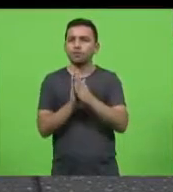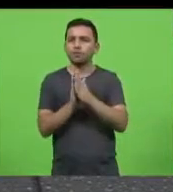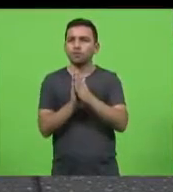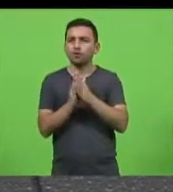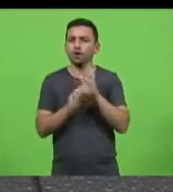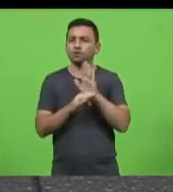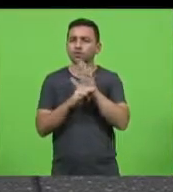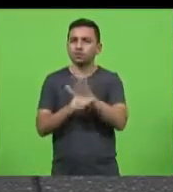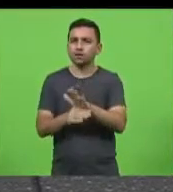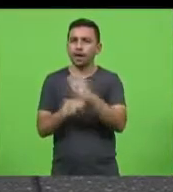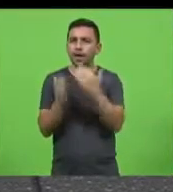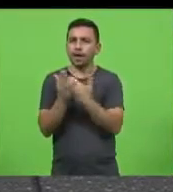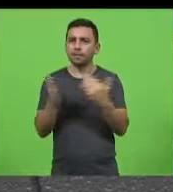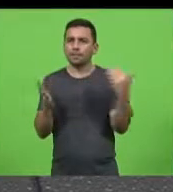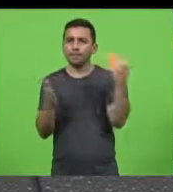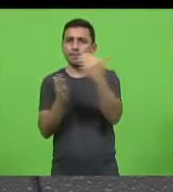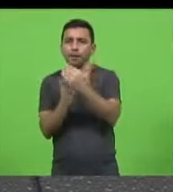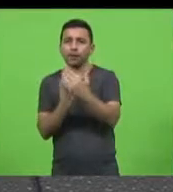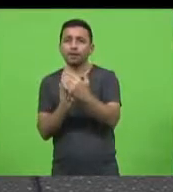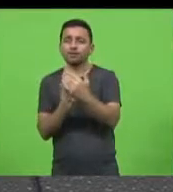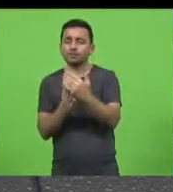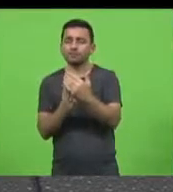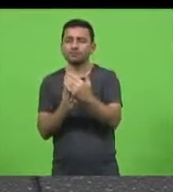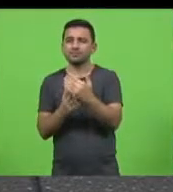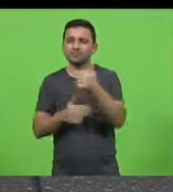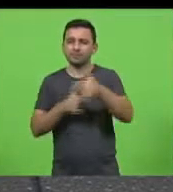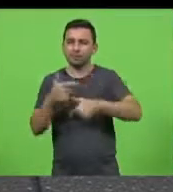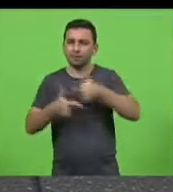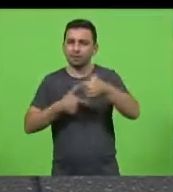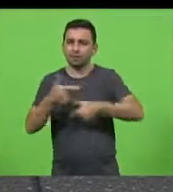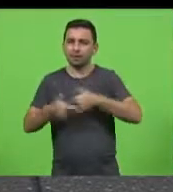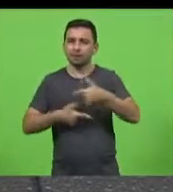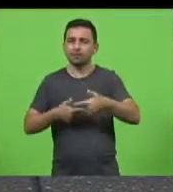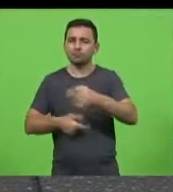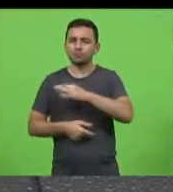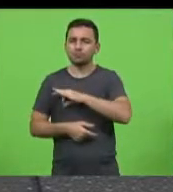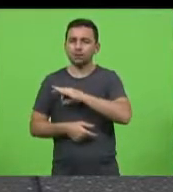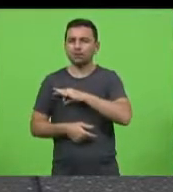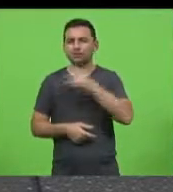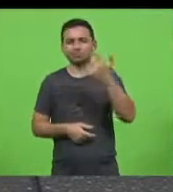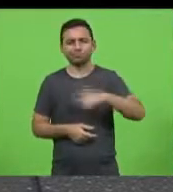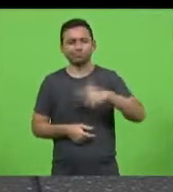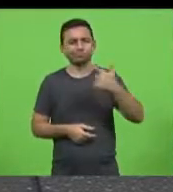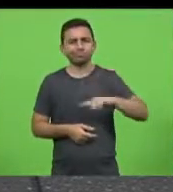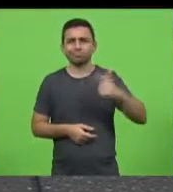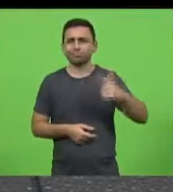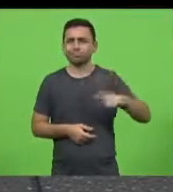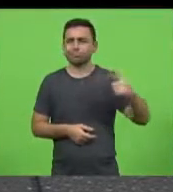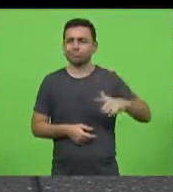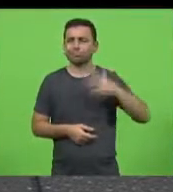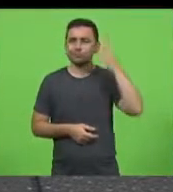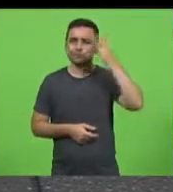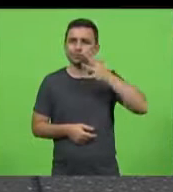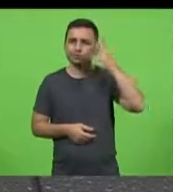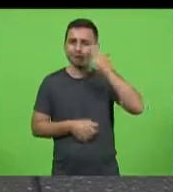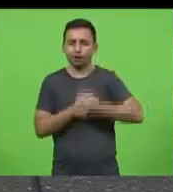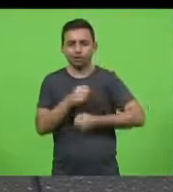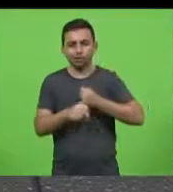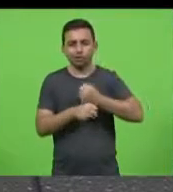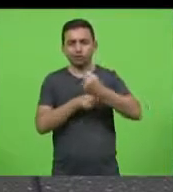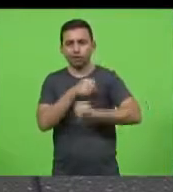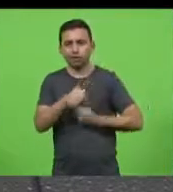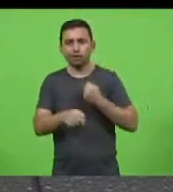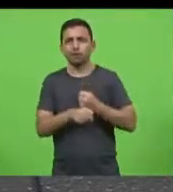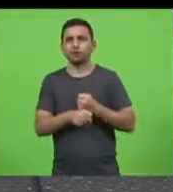interceder, aumentar o efetivo. Isso é um discurso que ele se repete ano após ano, né?